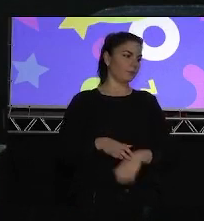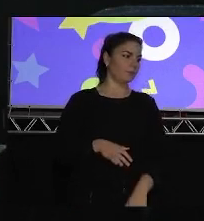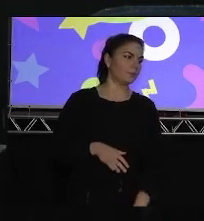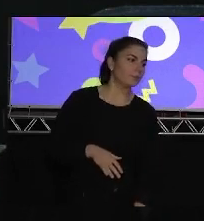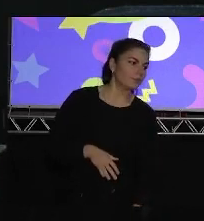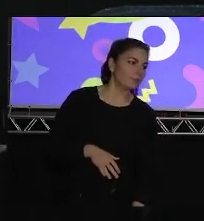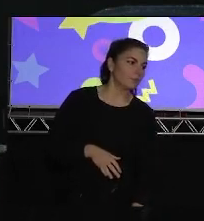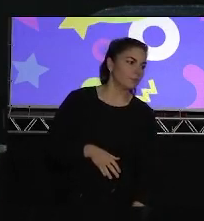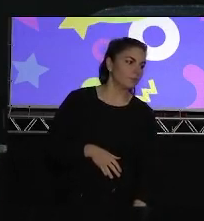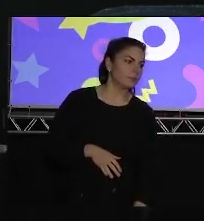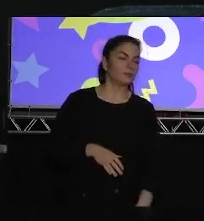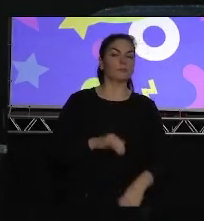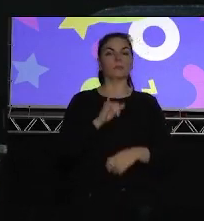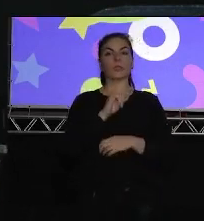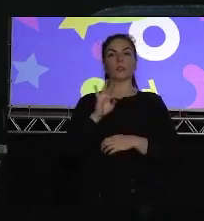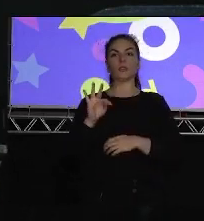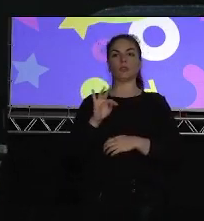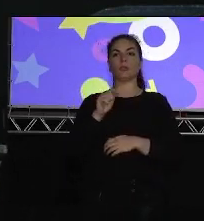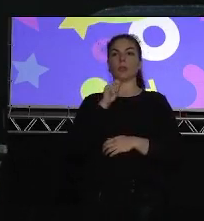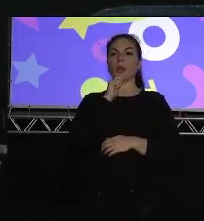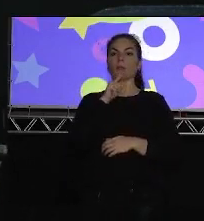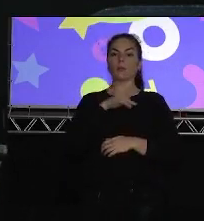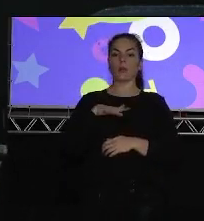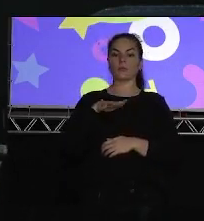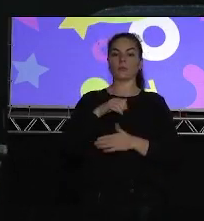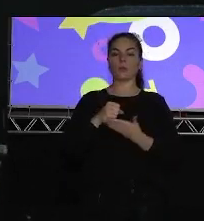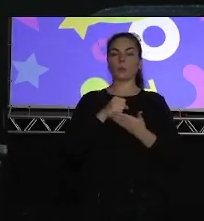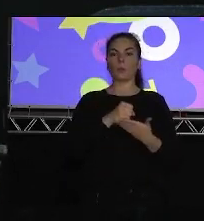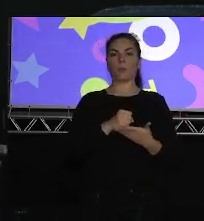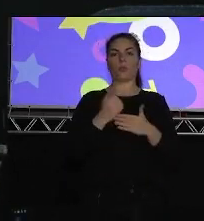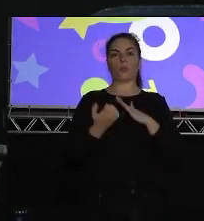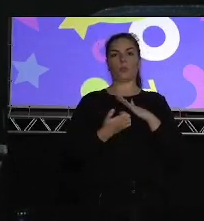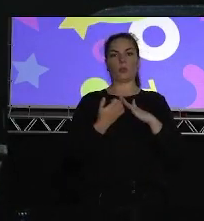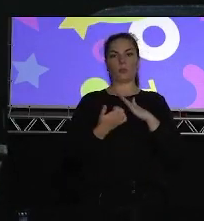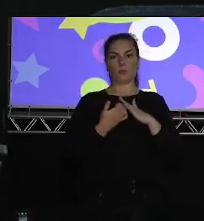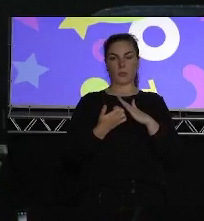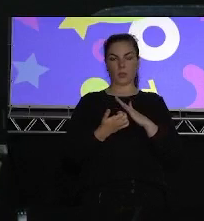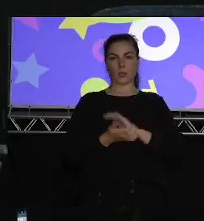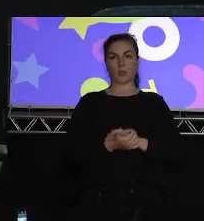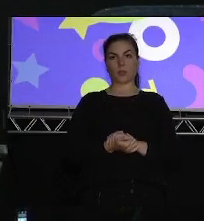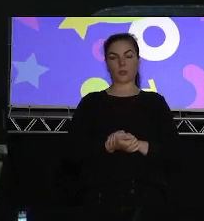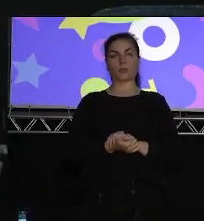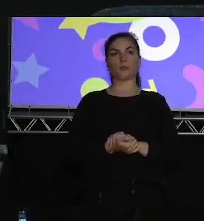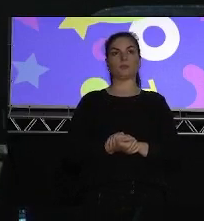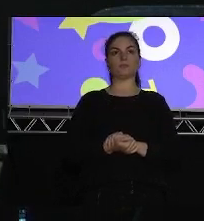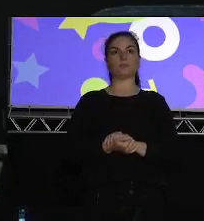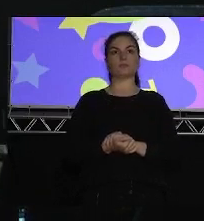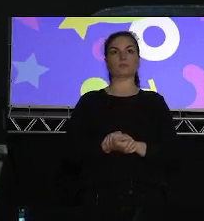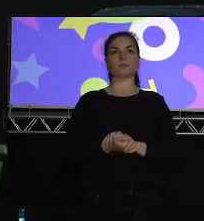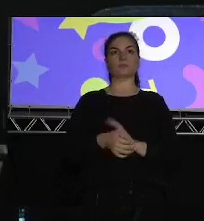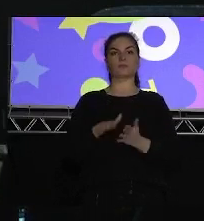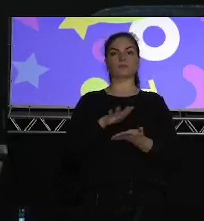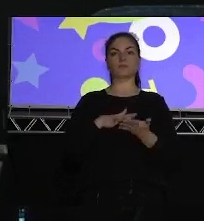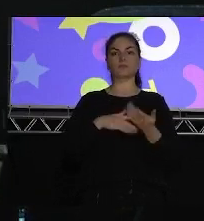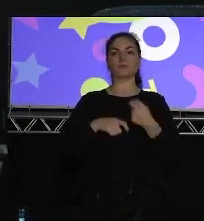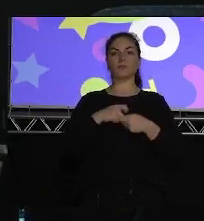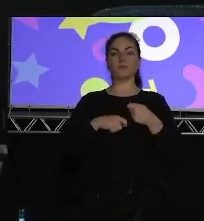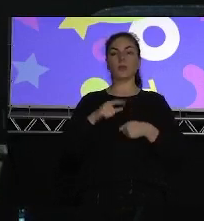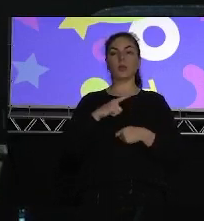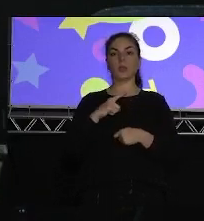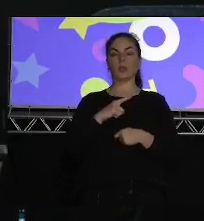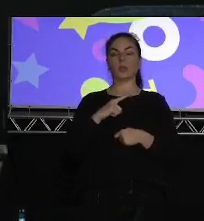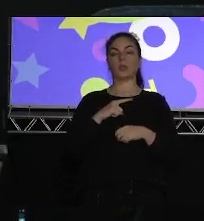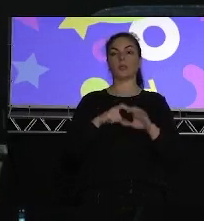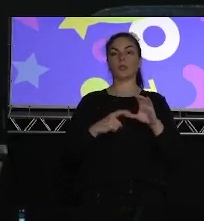IT ela é vista como uma área de apoio aqui na empresa, certo? As áreas de negócio elas têm autonomia para